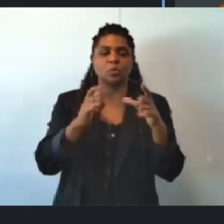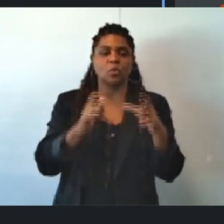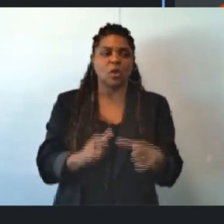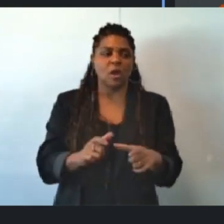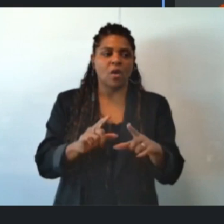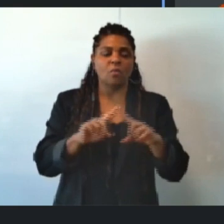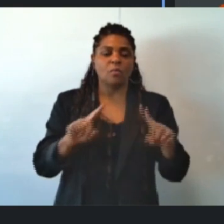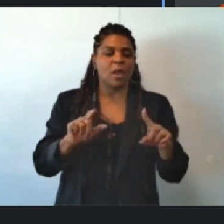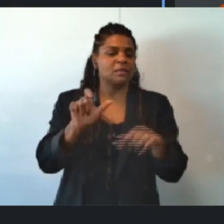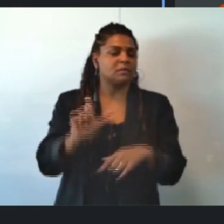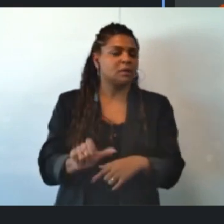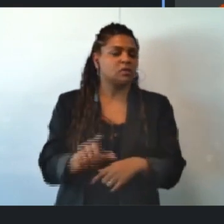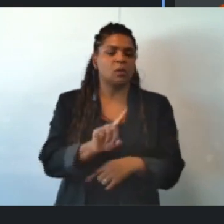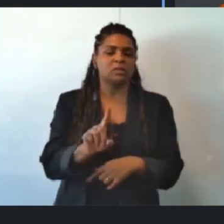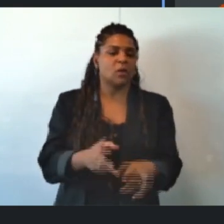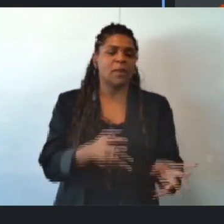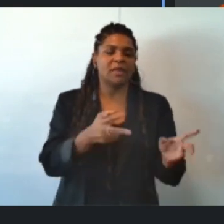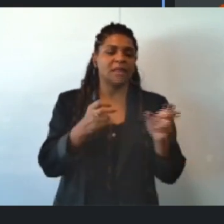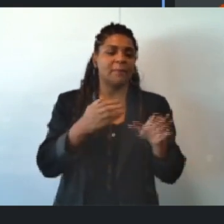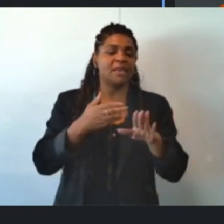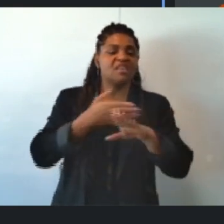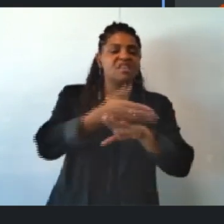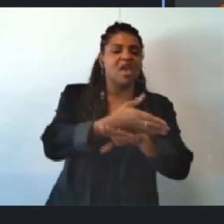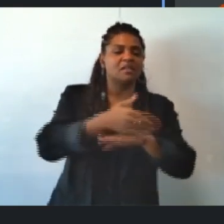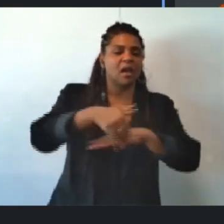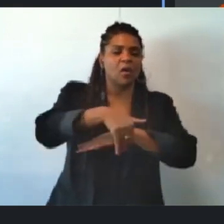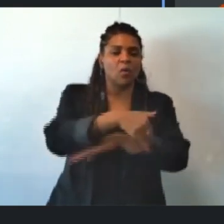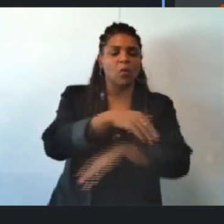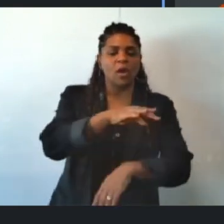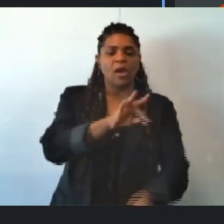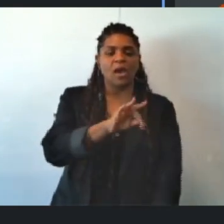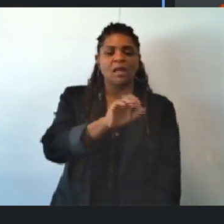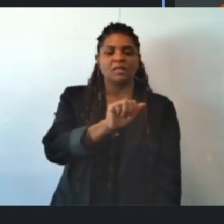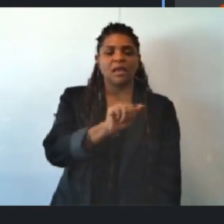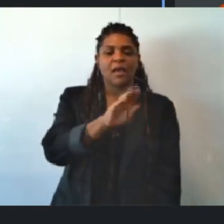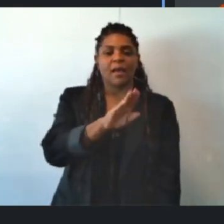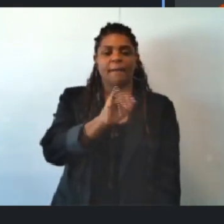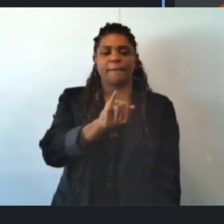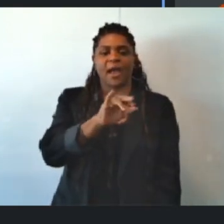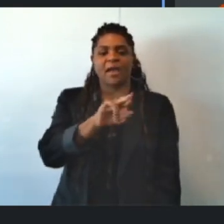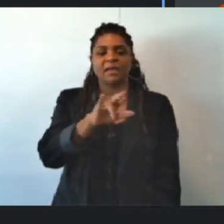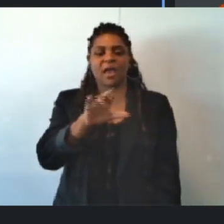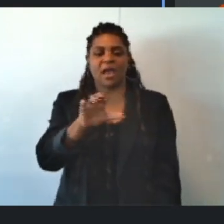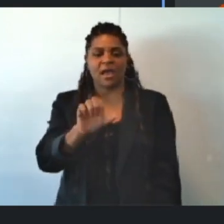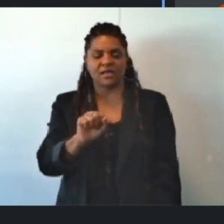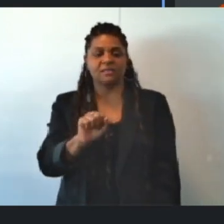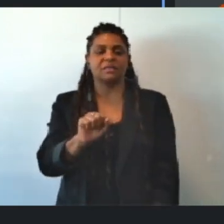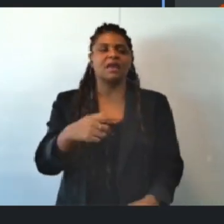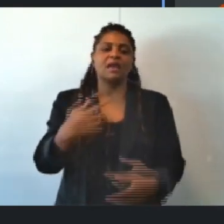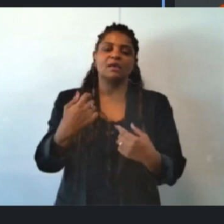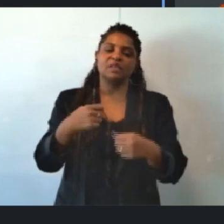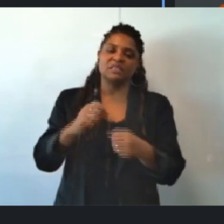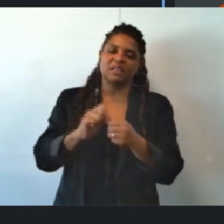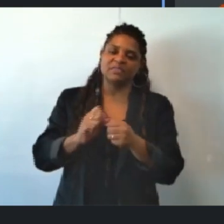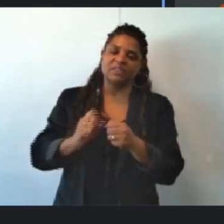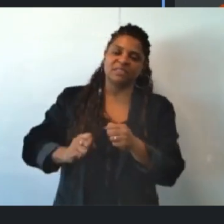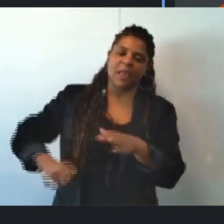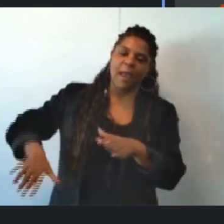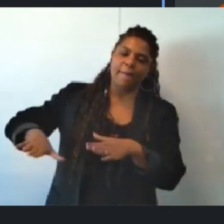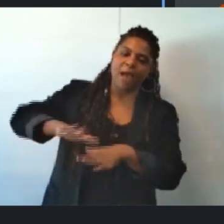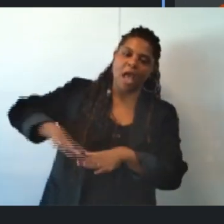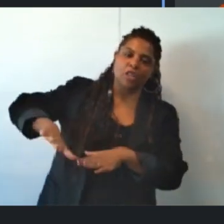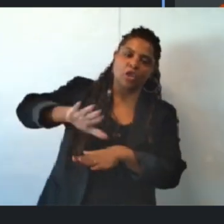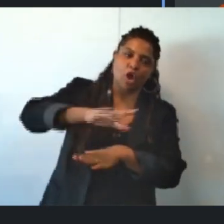entravam na Tabaiares e começou a ter muita manobra para retornar, pegar a Assis Chateaubriand, Francisco Salles